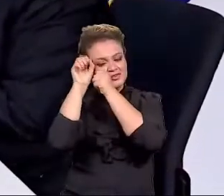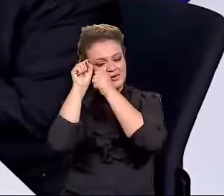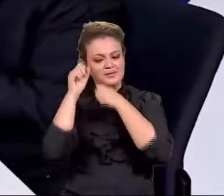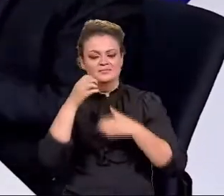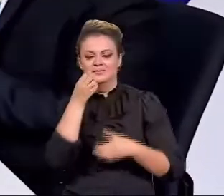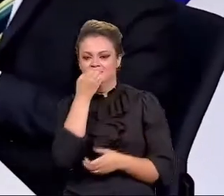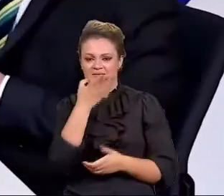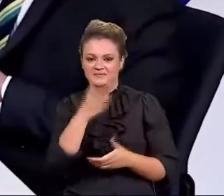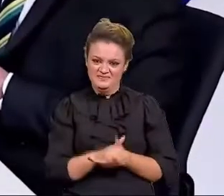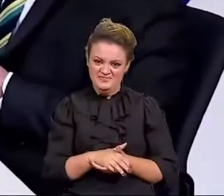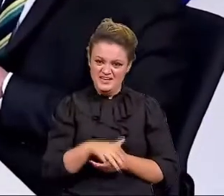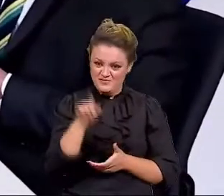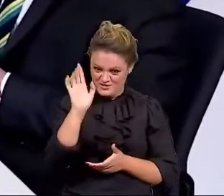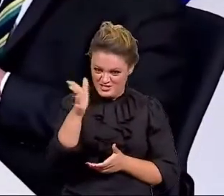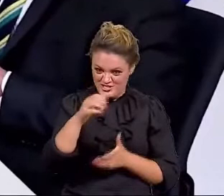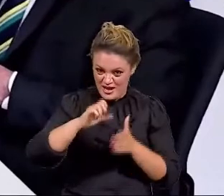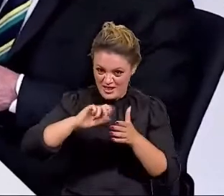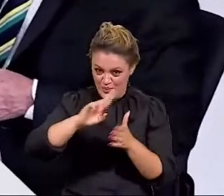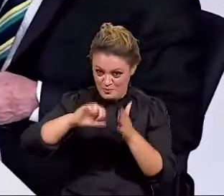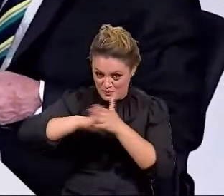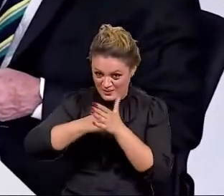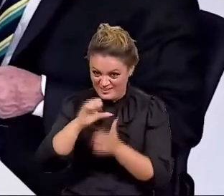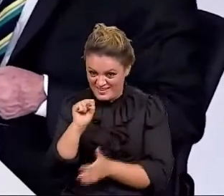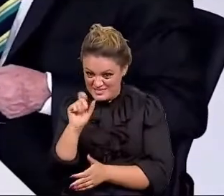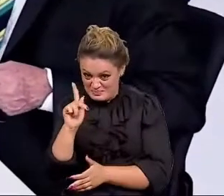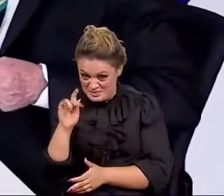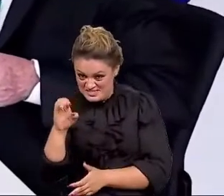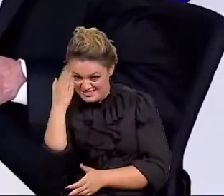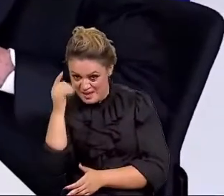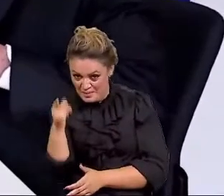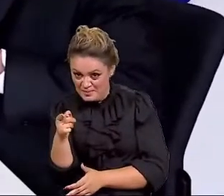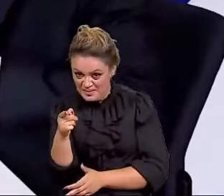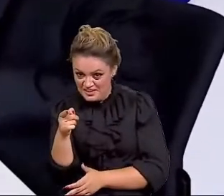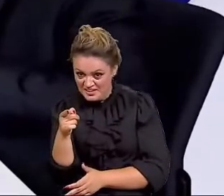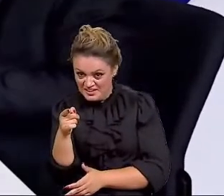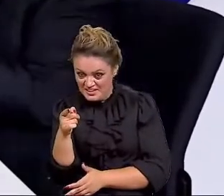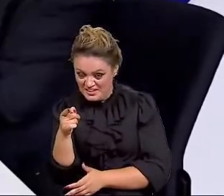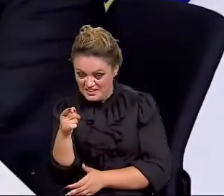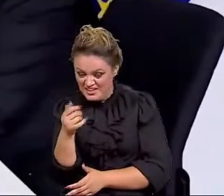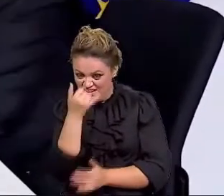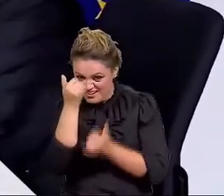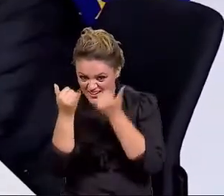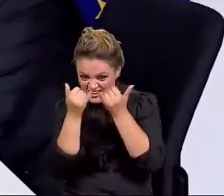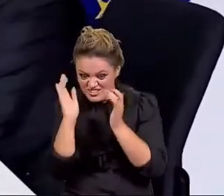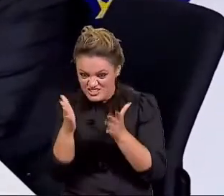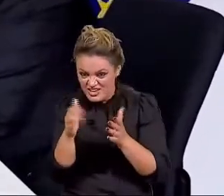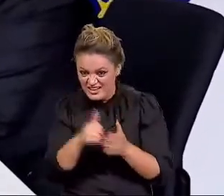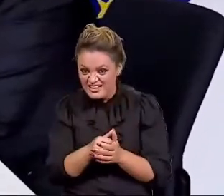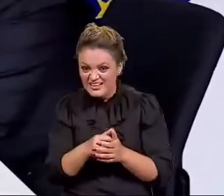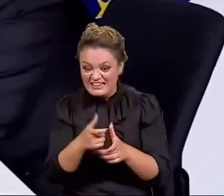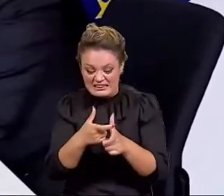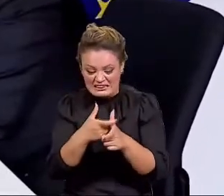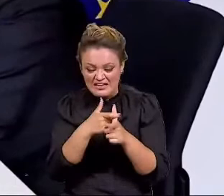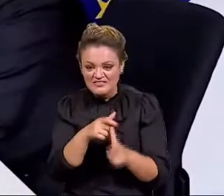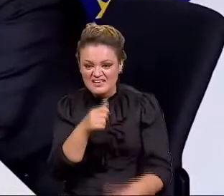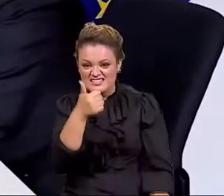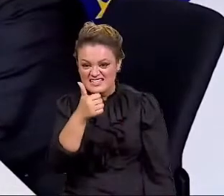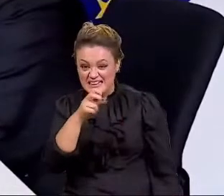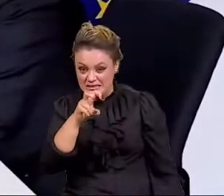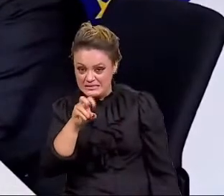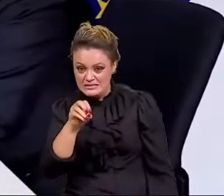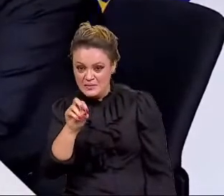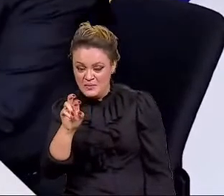Não. Você já caiu na falha mínima de dever R$150 e você perdeu o crédito?